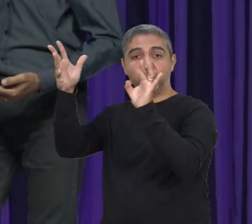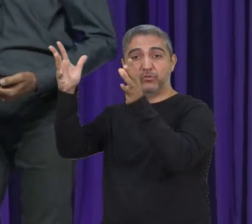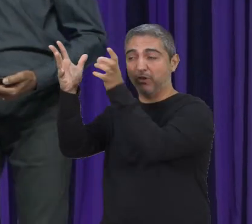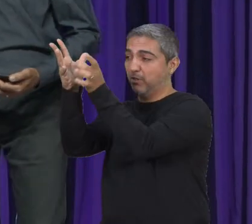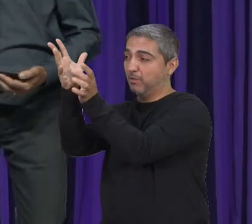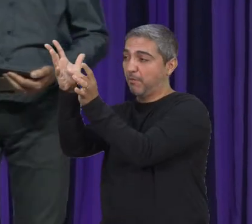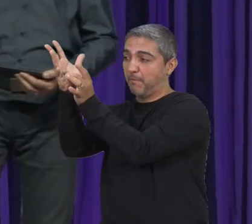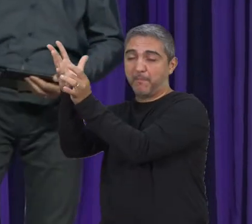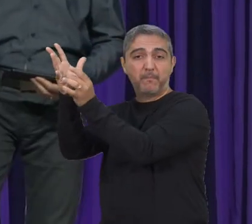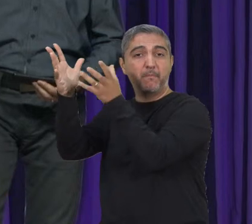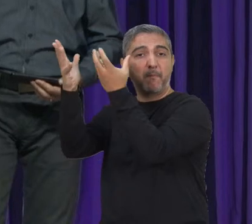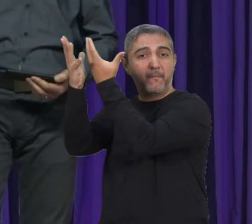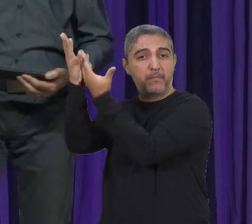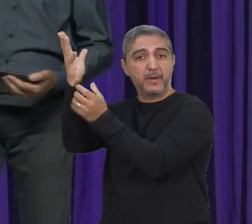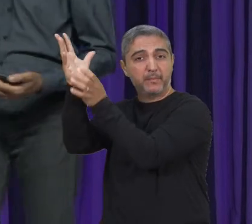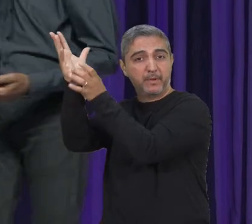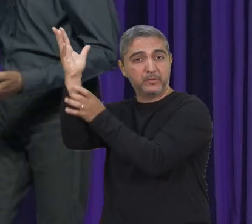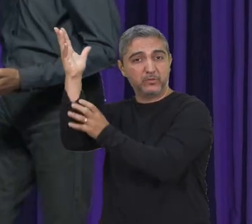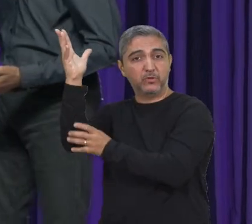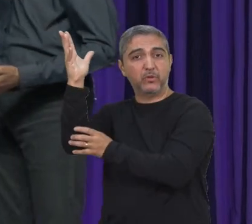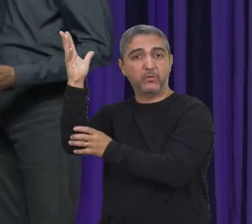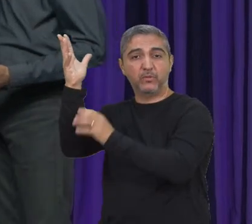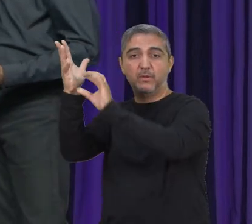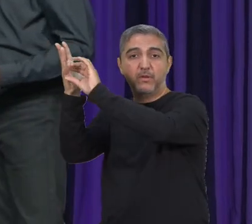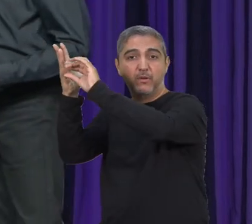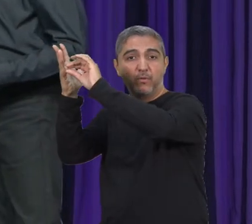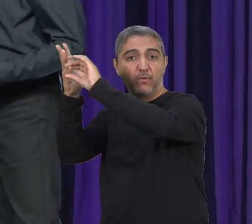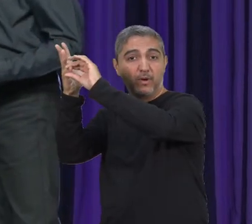O ramo, e o ramo aqui é você,